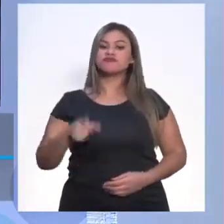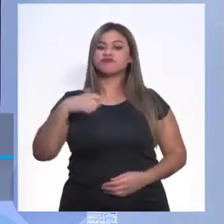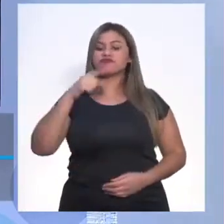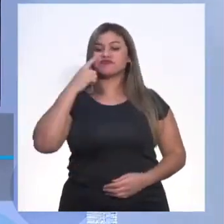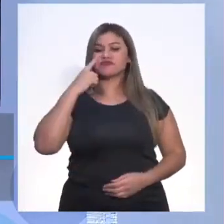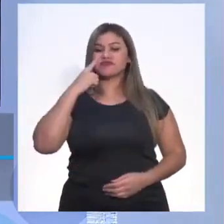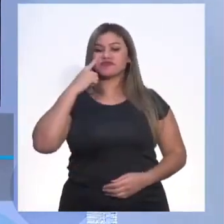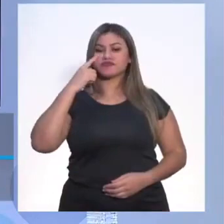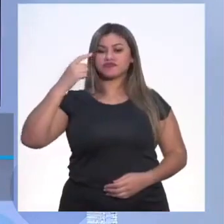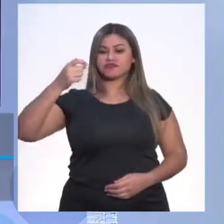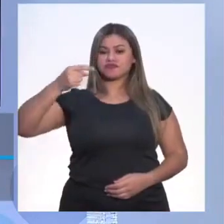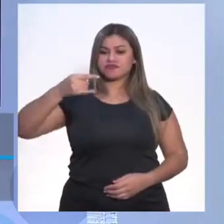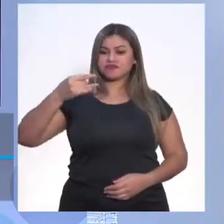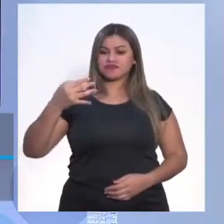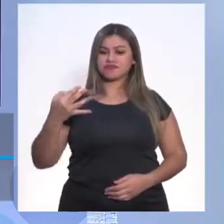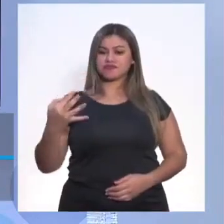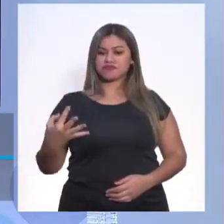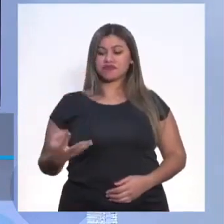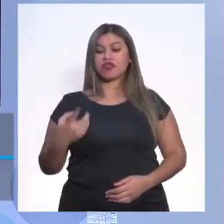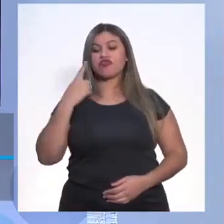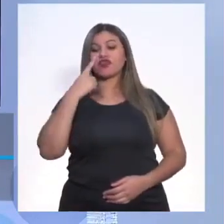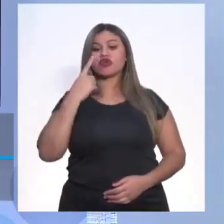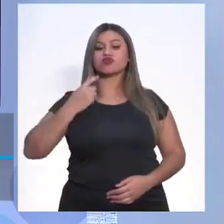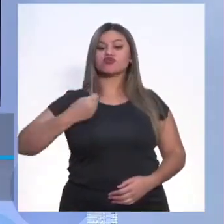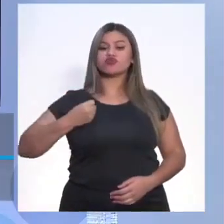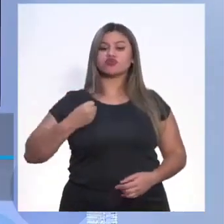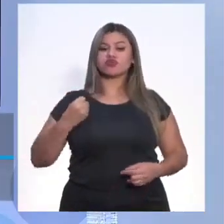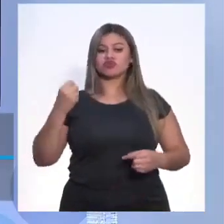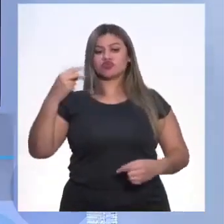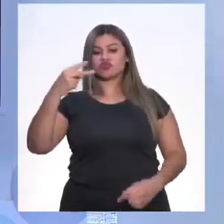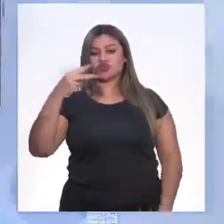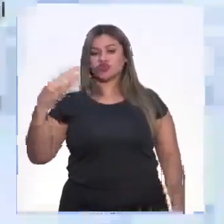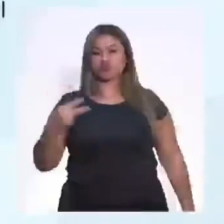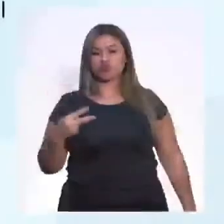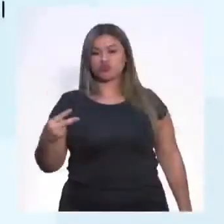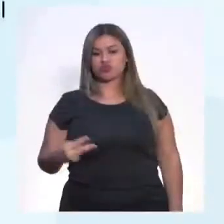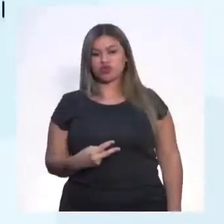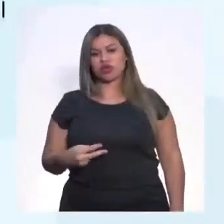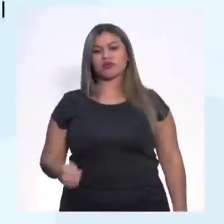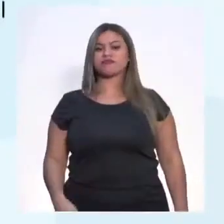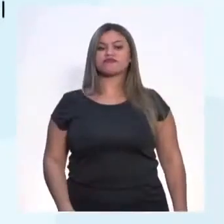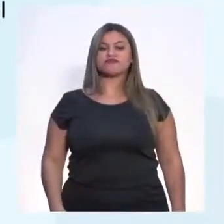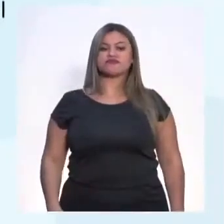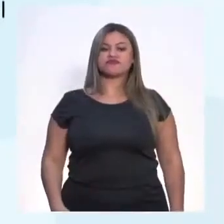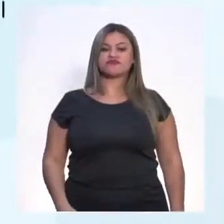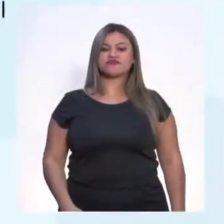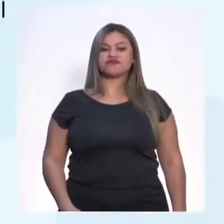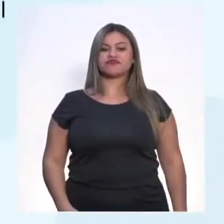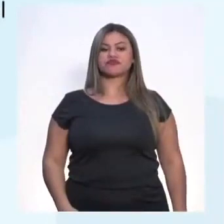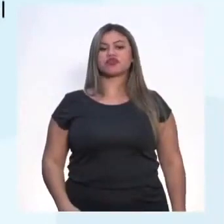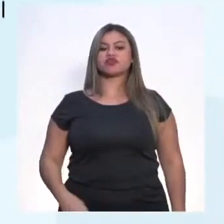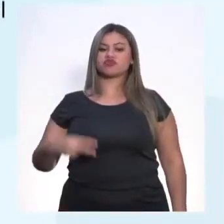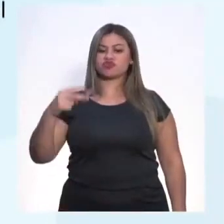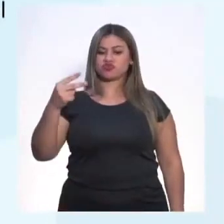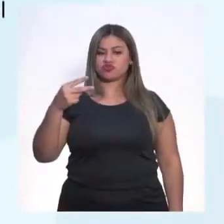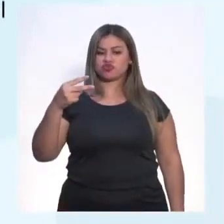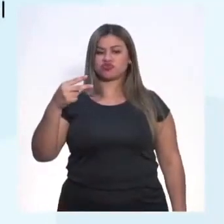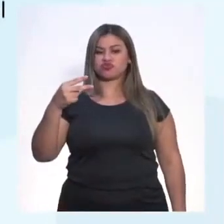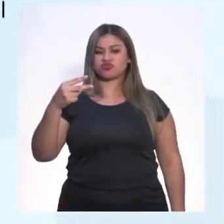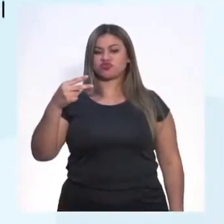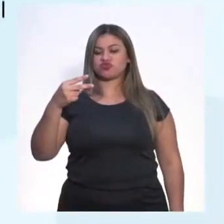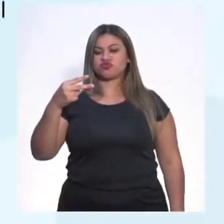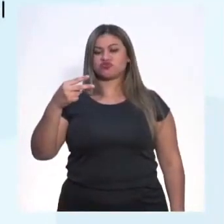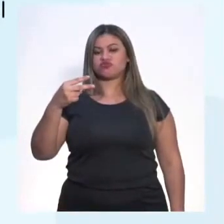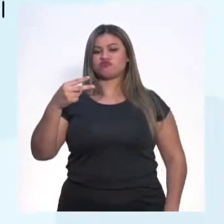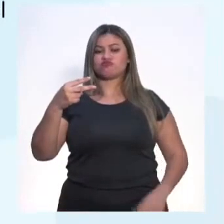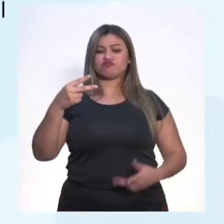decomposição e agrupa os números de 2 em 2. Ah, esses 2 aqui dá para agrupar. Ah,